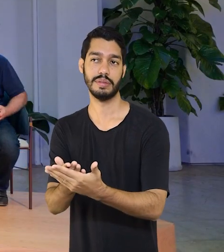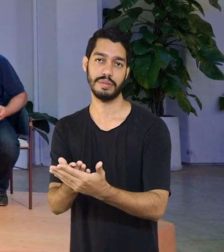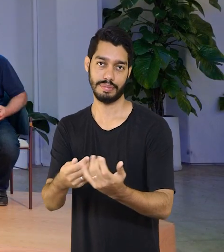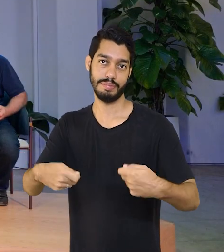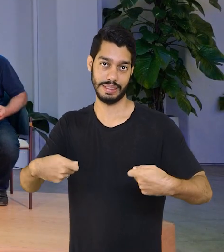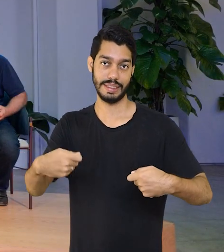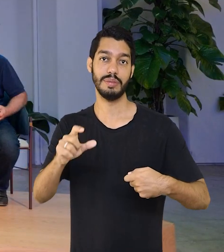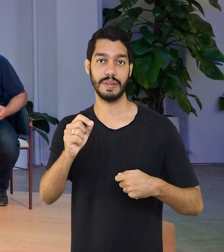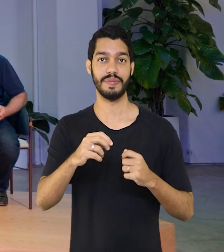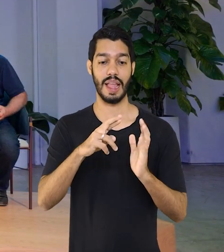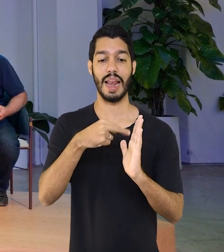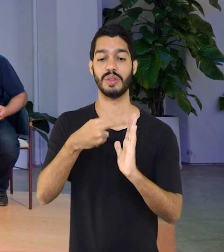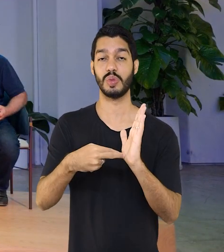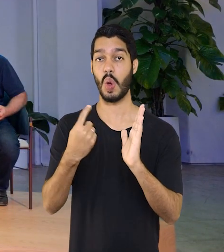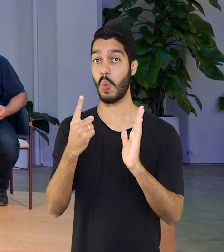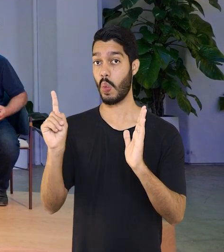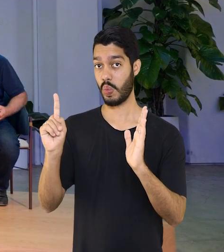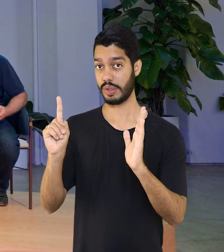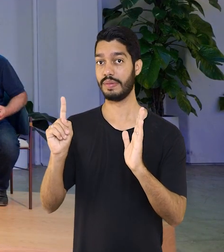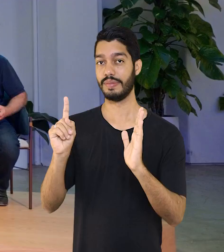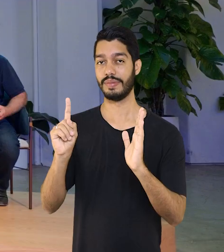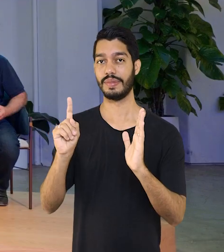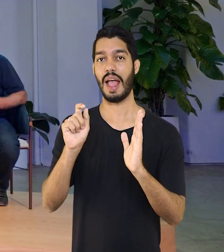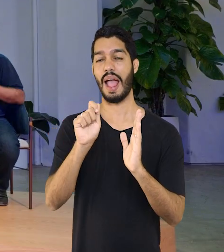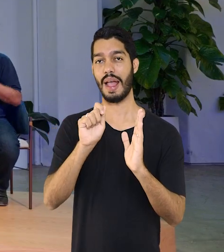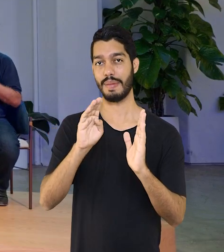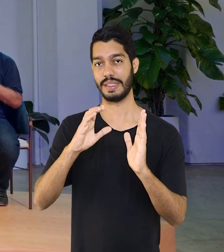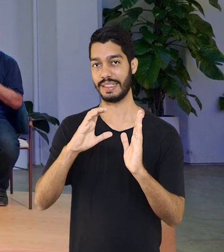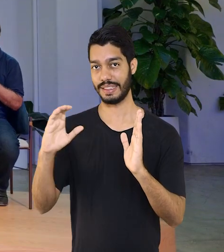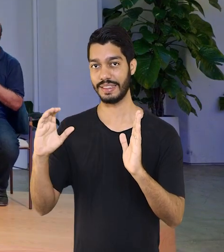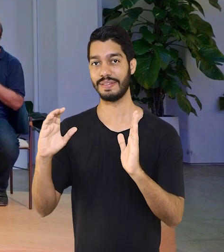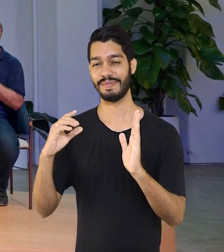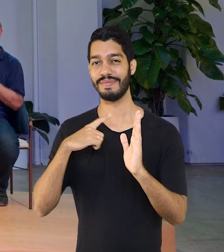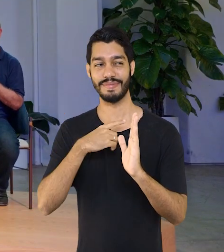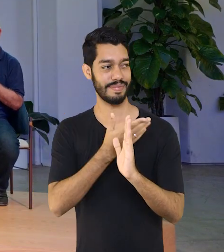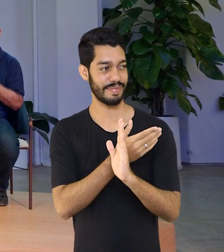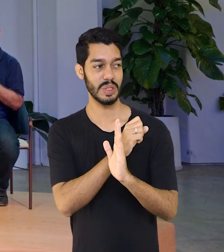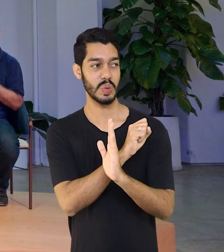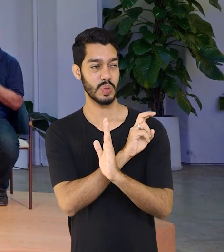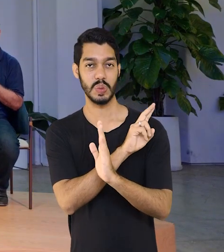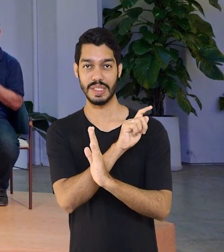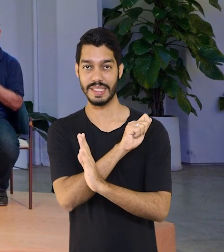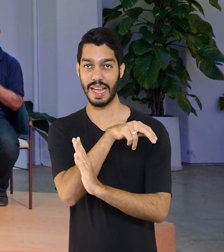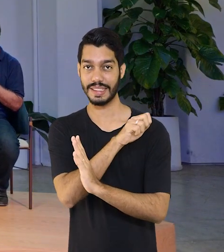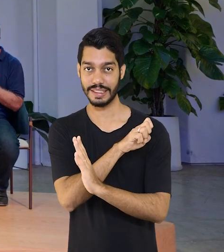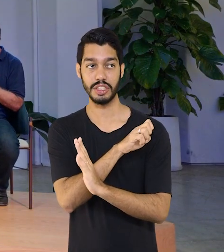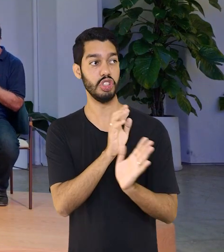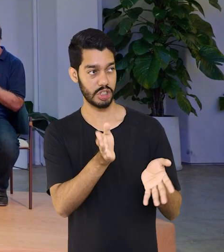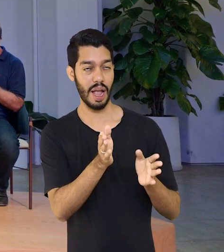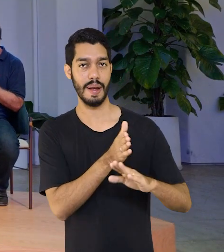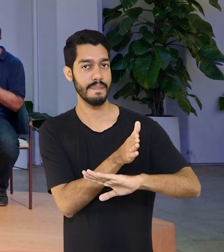com base no último relatório do IPCC, o AR6. A doutora Suzana Kahn fez parte